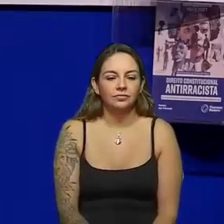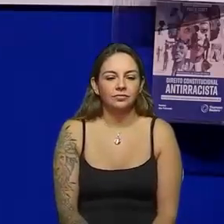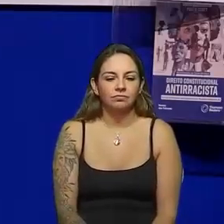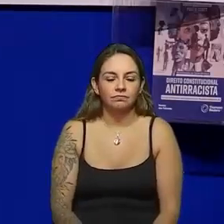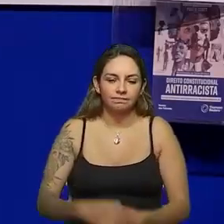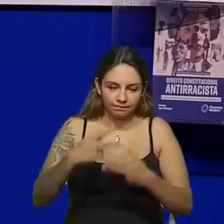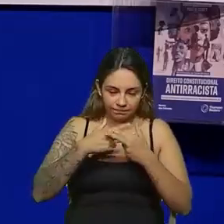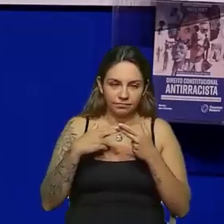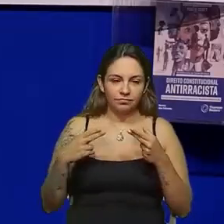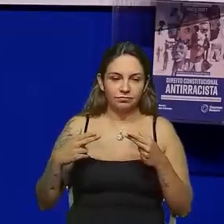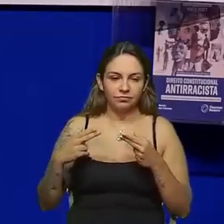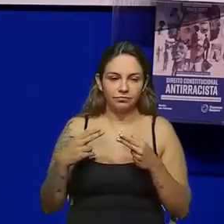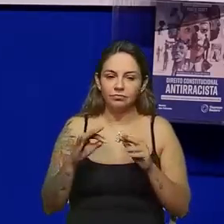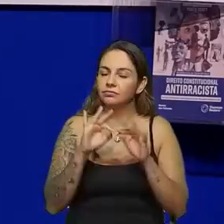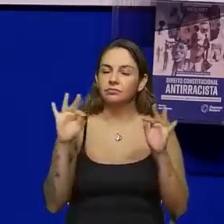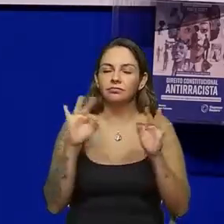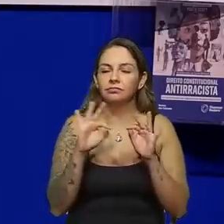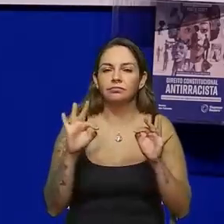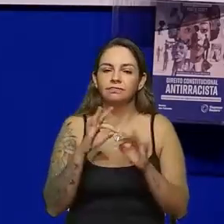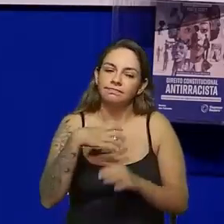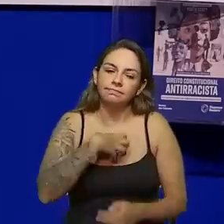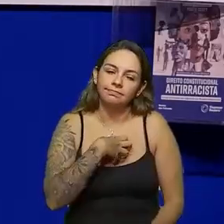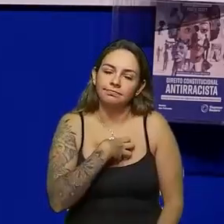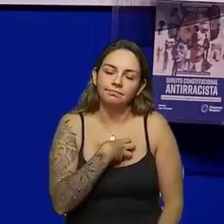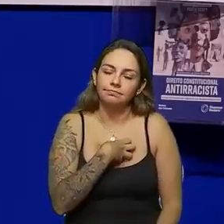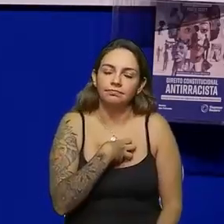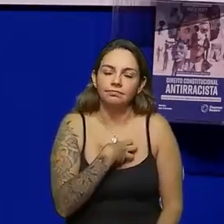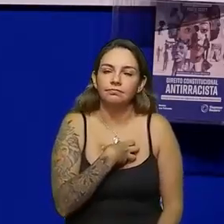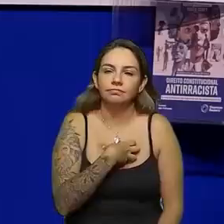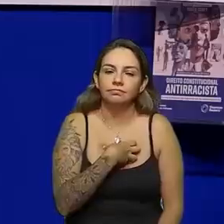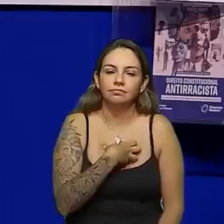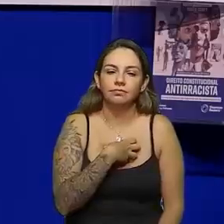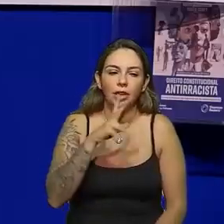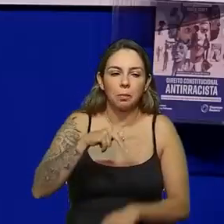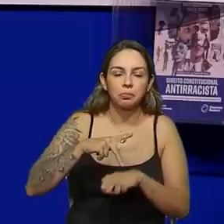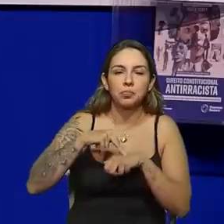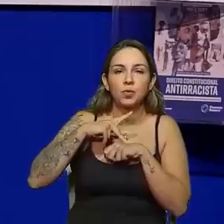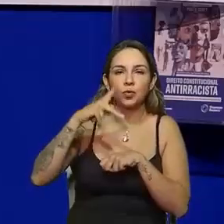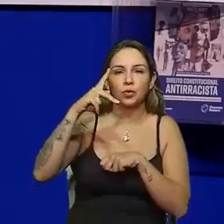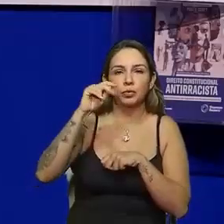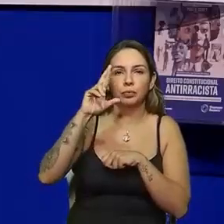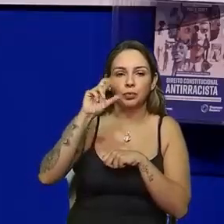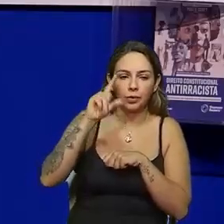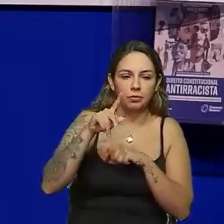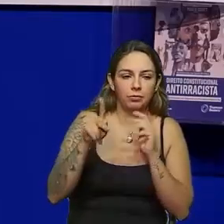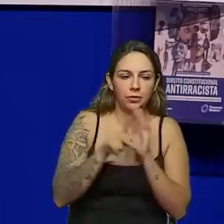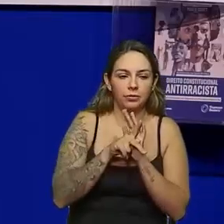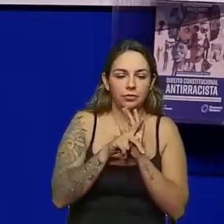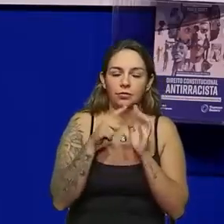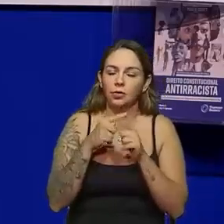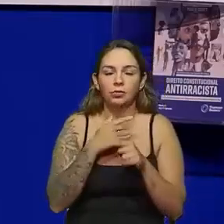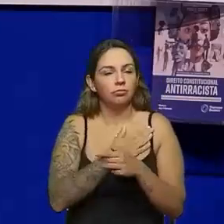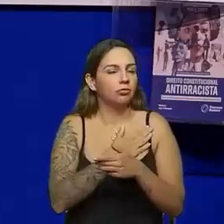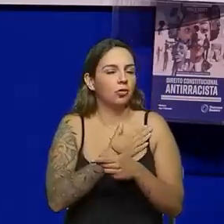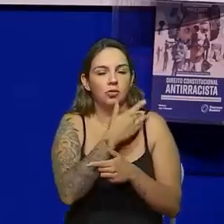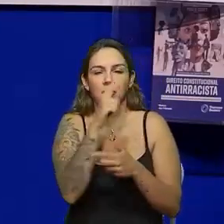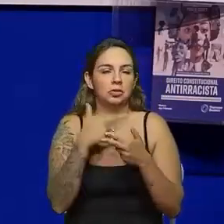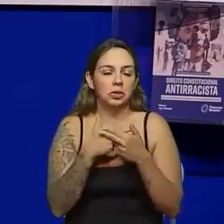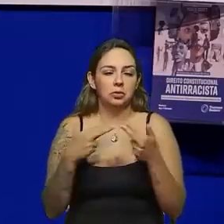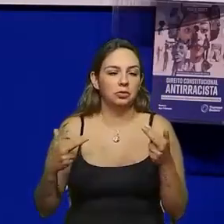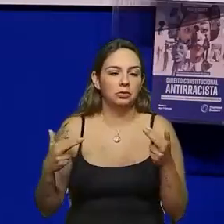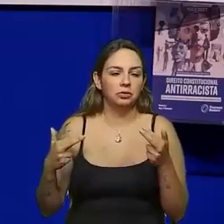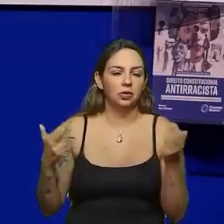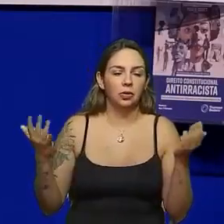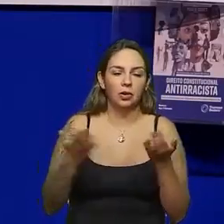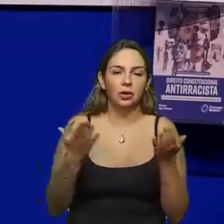aí é uma coisa pura e simplesmente sentimental. E coisa que eu gosto, mas podia ter sido outra